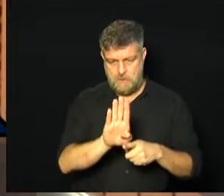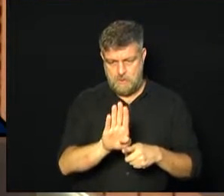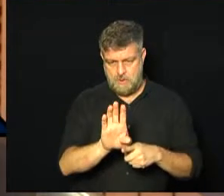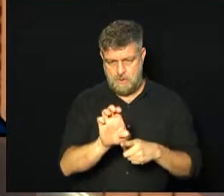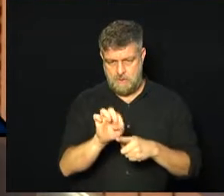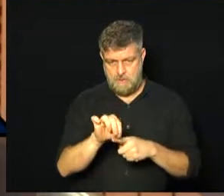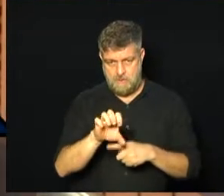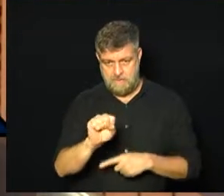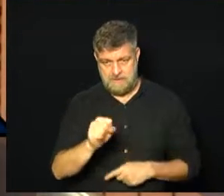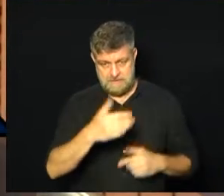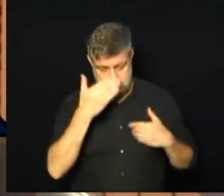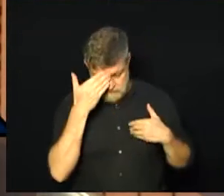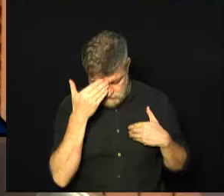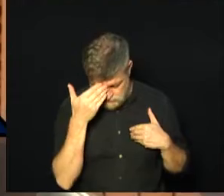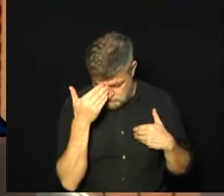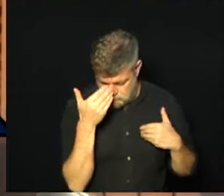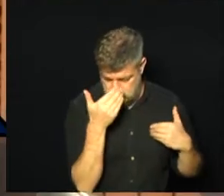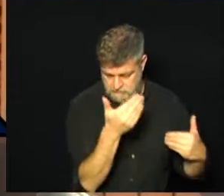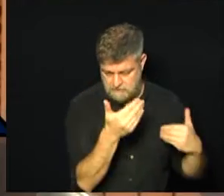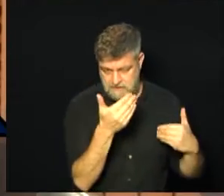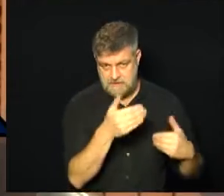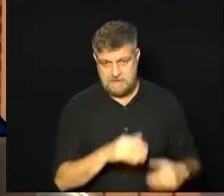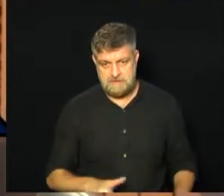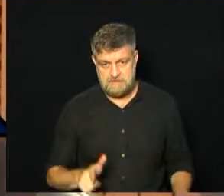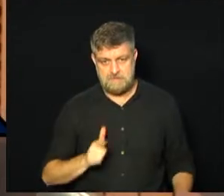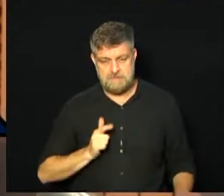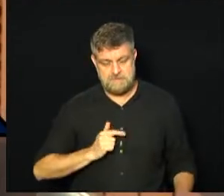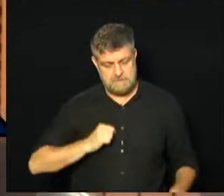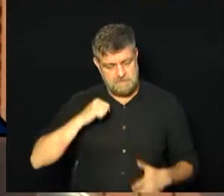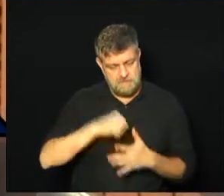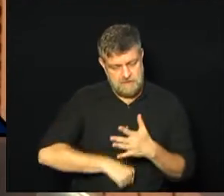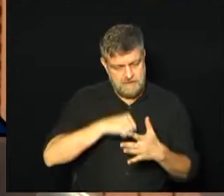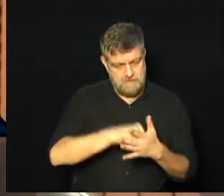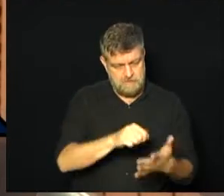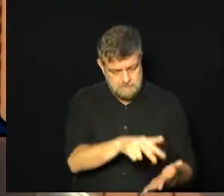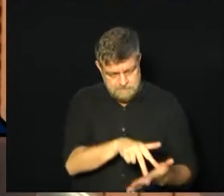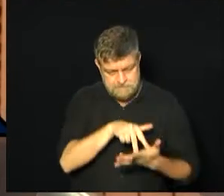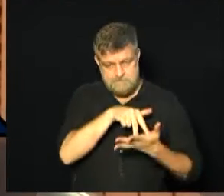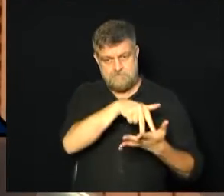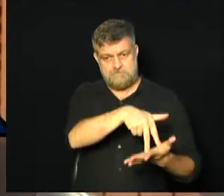Obrigada a vocês por ser esses lutadores.